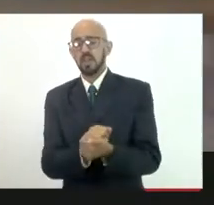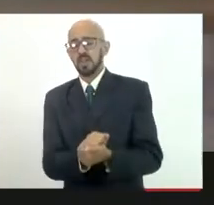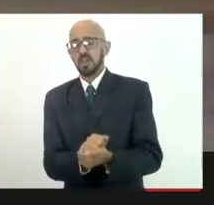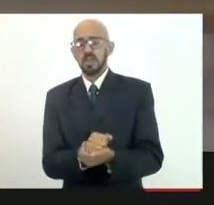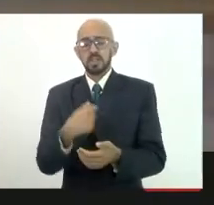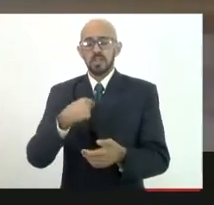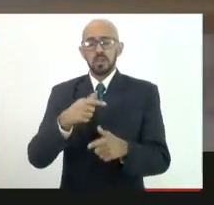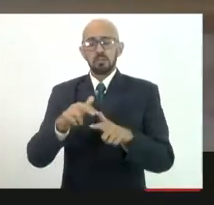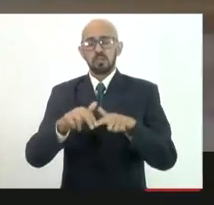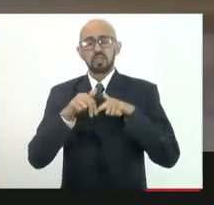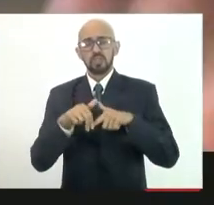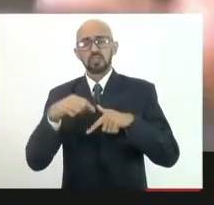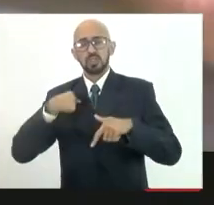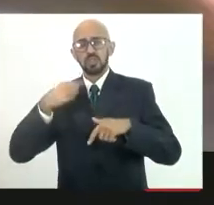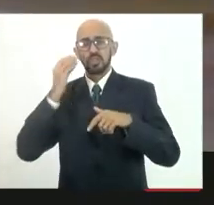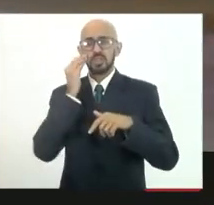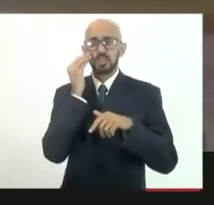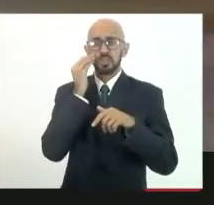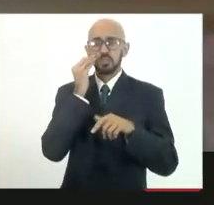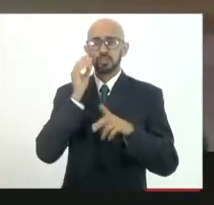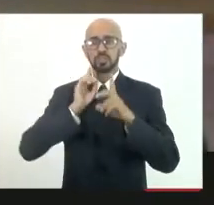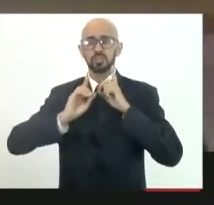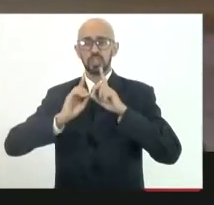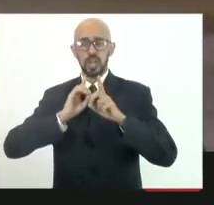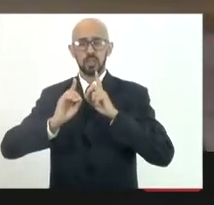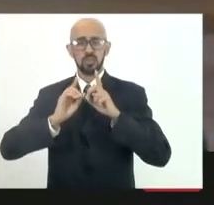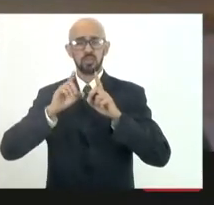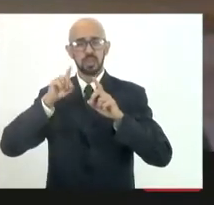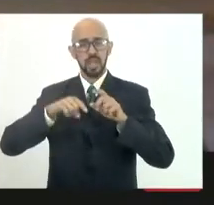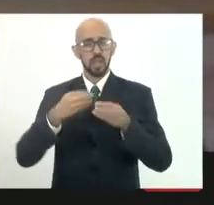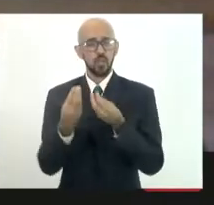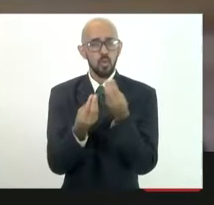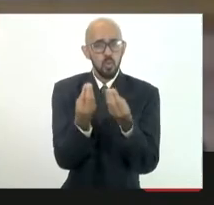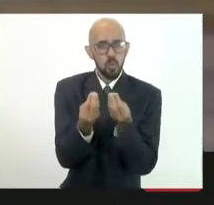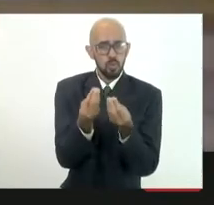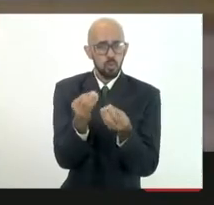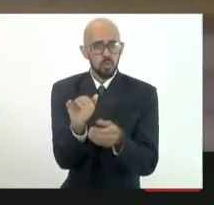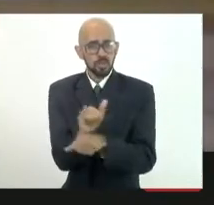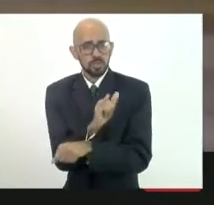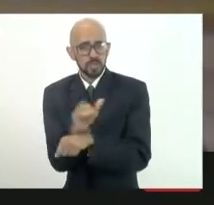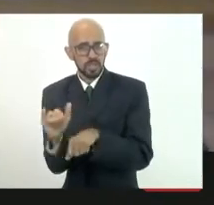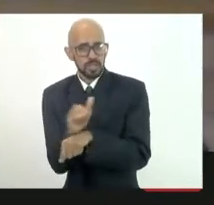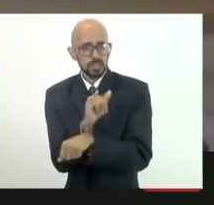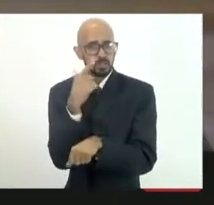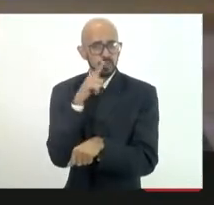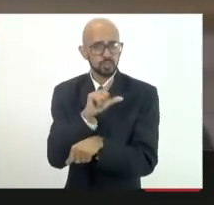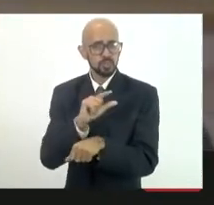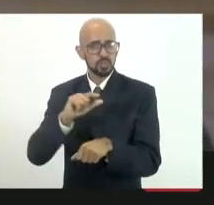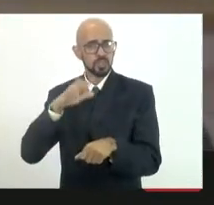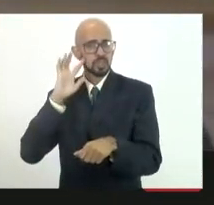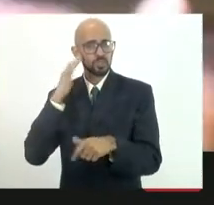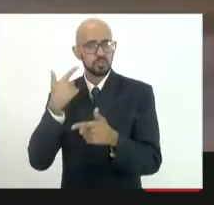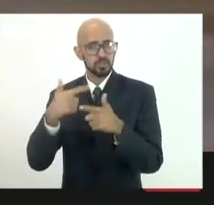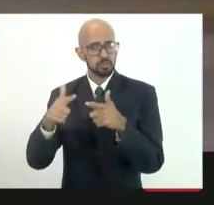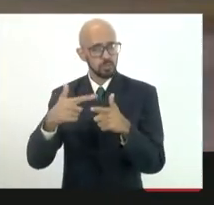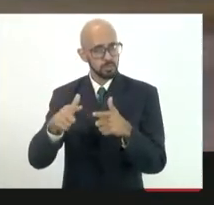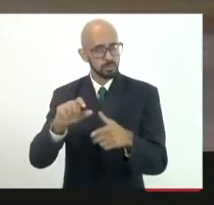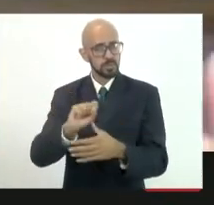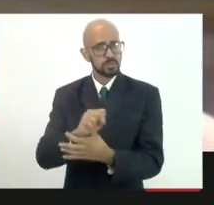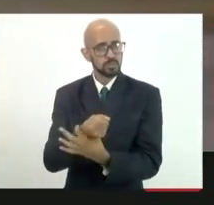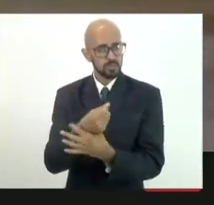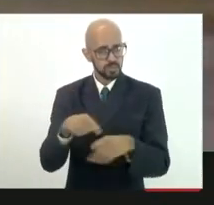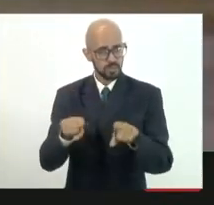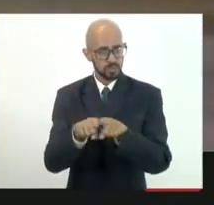tentar também dialogar e pensar, além da questão promocional, formas de enfrentamento dessa questão na segurança. Como se